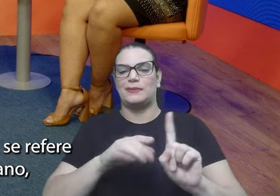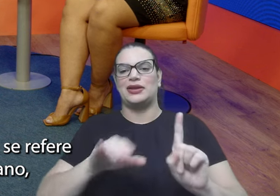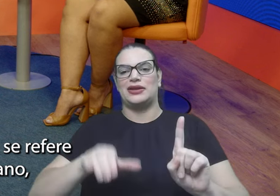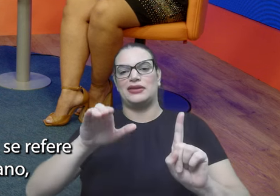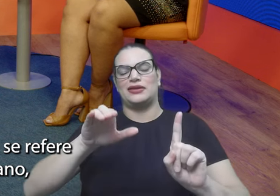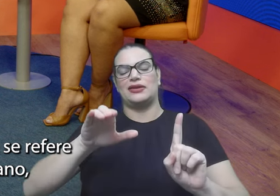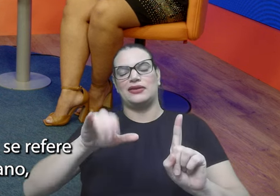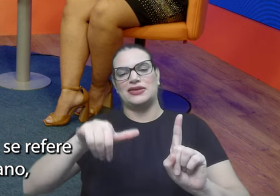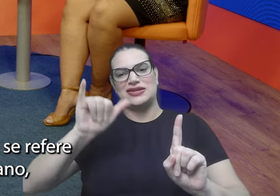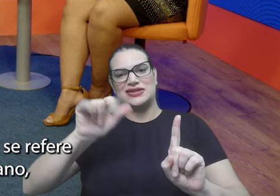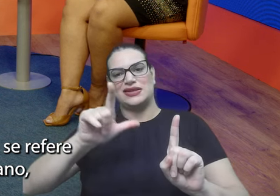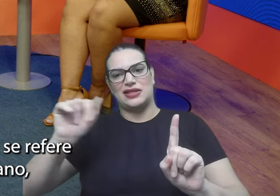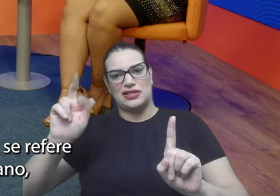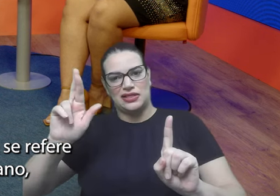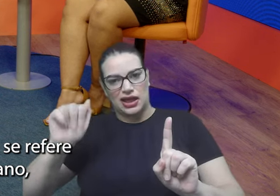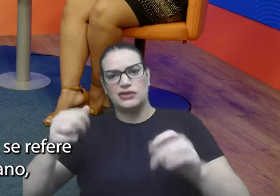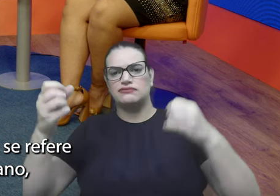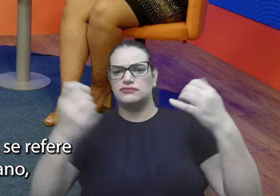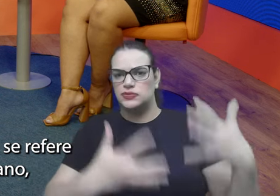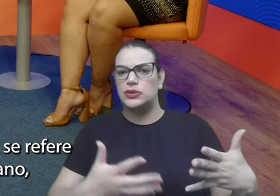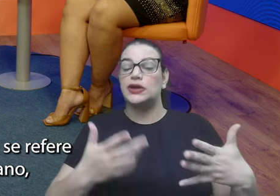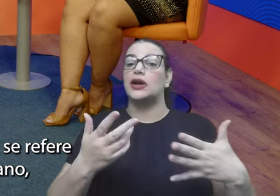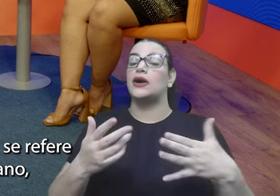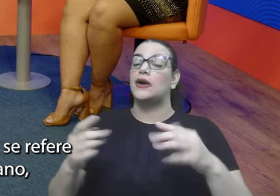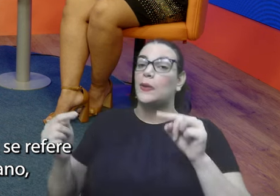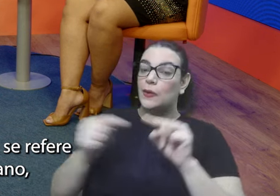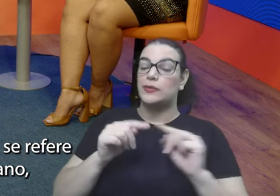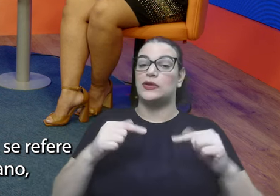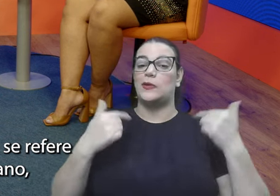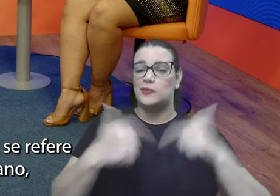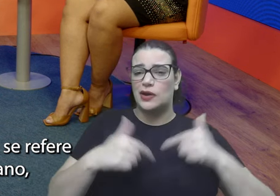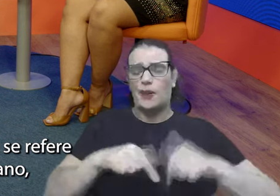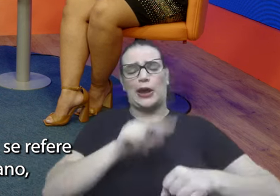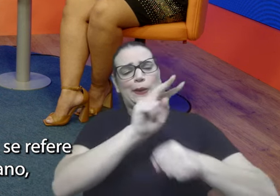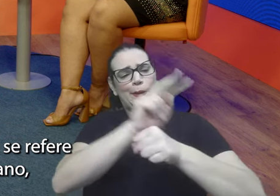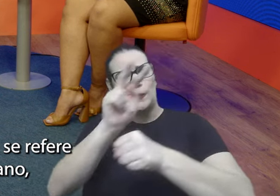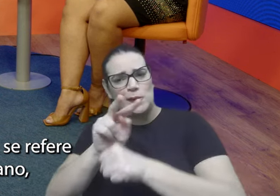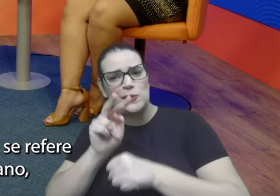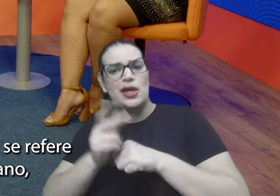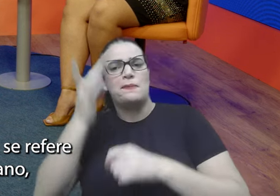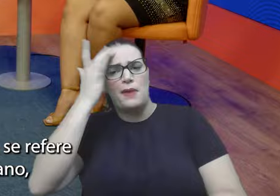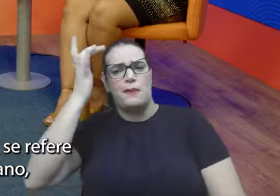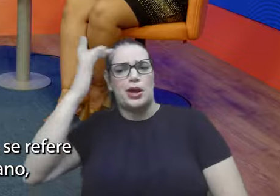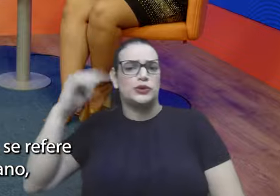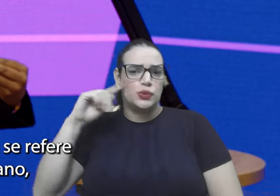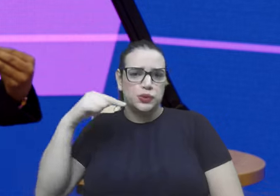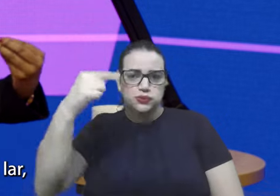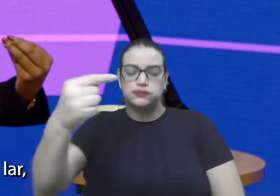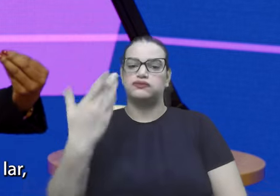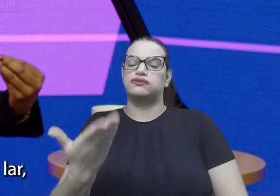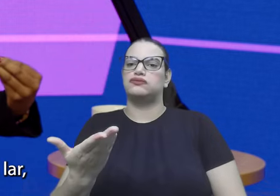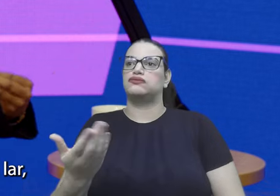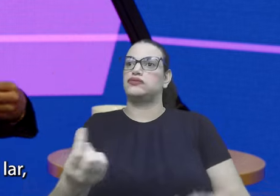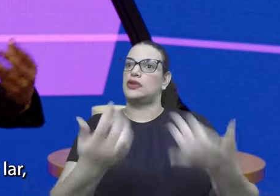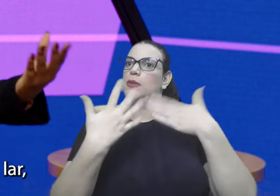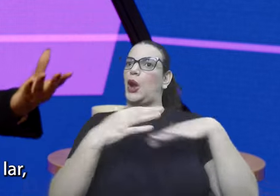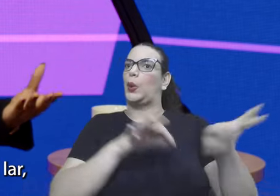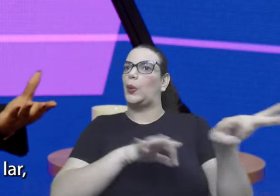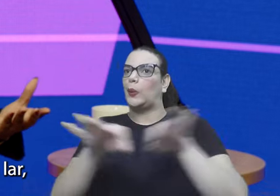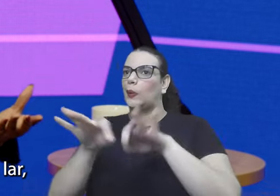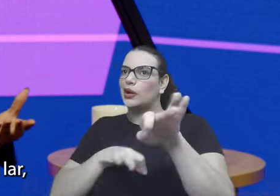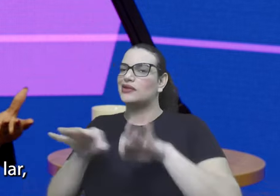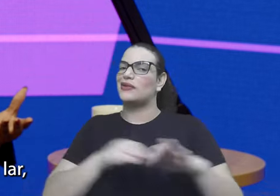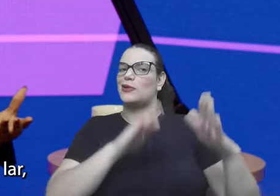a economia do cuidado ela se refere a esse trabalho diário cotidiano eh tanto na